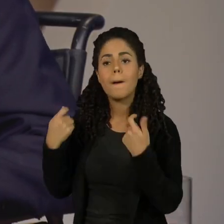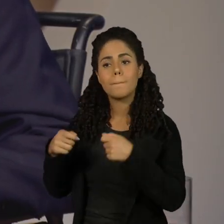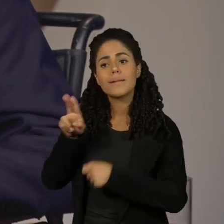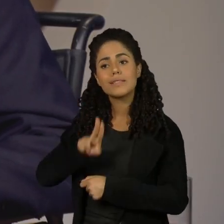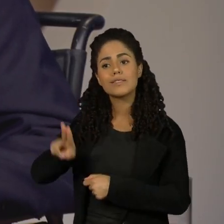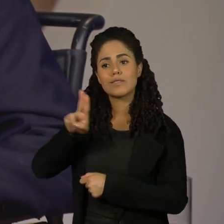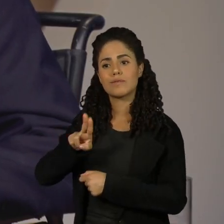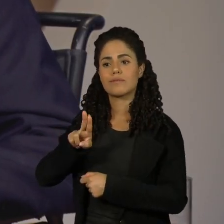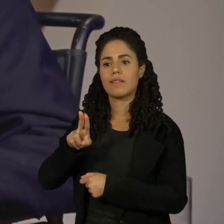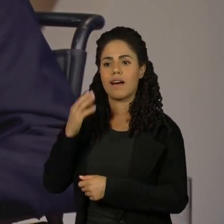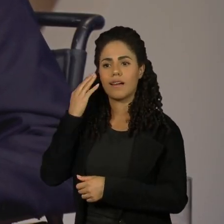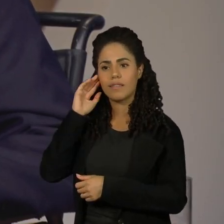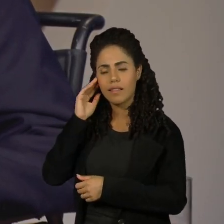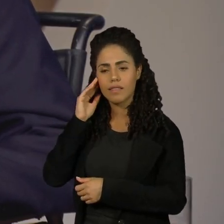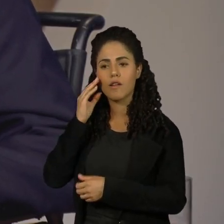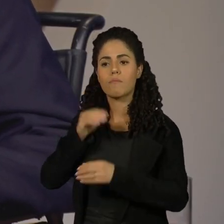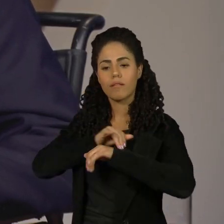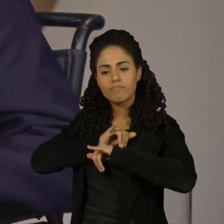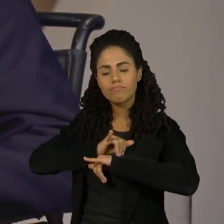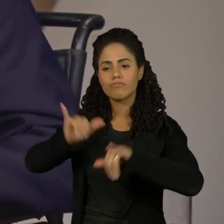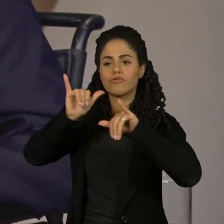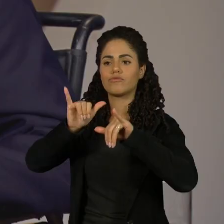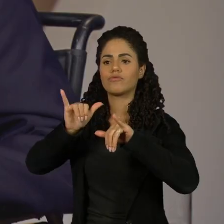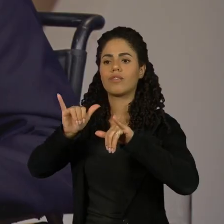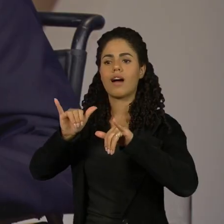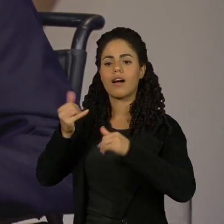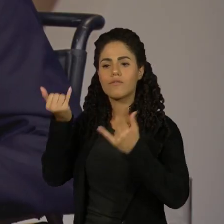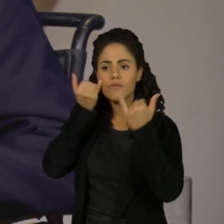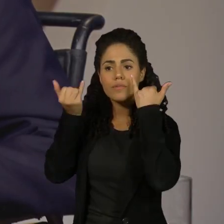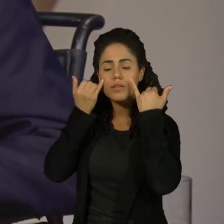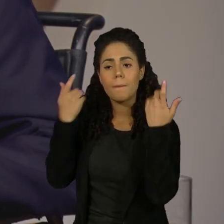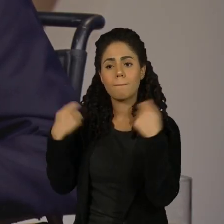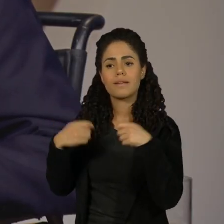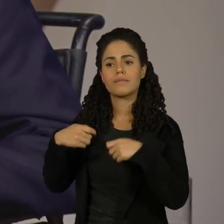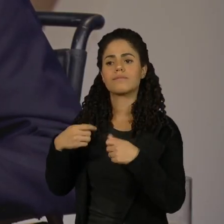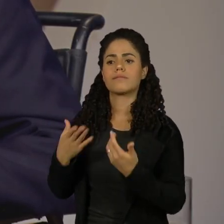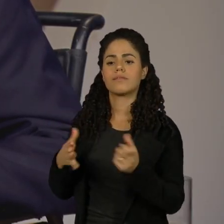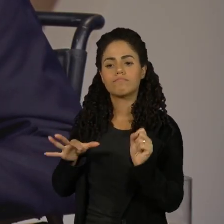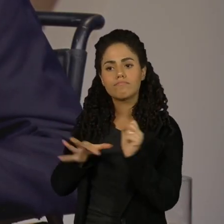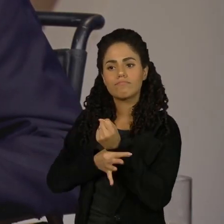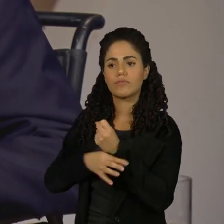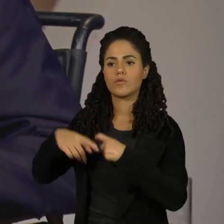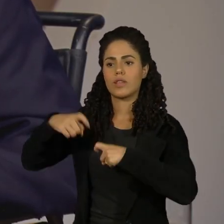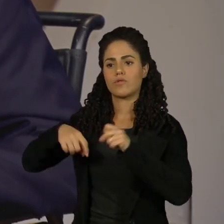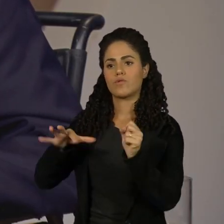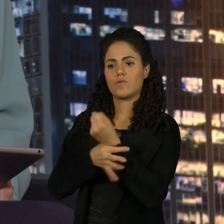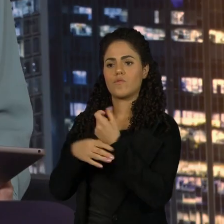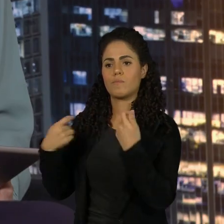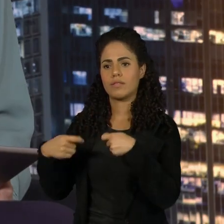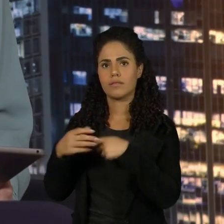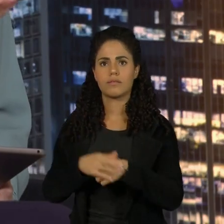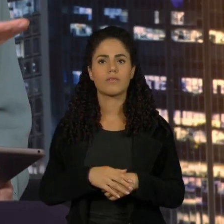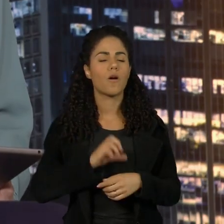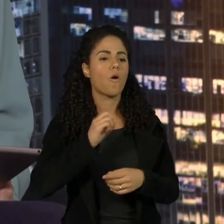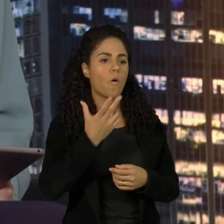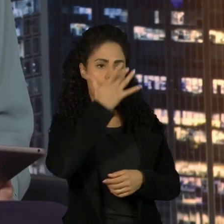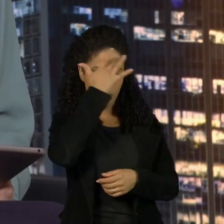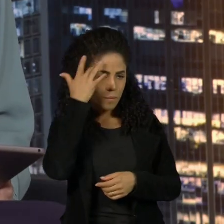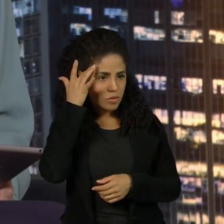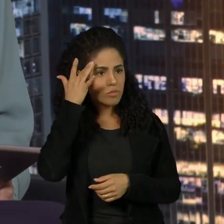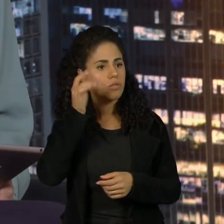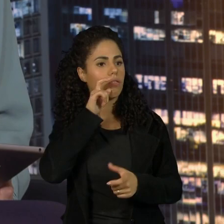usar PrEP, ou para você divulgar, ou para você fazer com que isso fosse estimulado. Ou para um profissional de saúde julgar